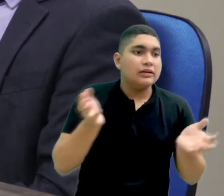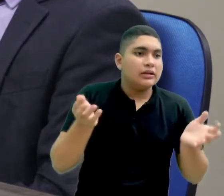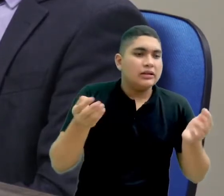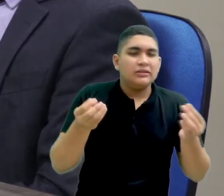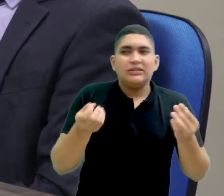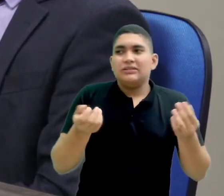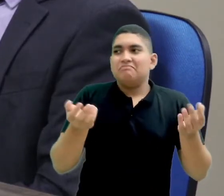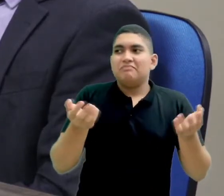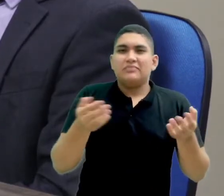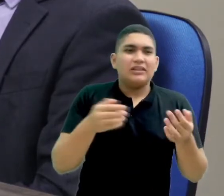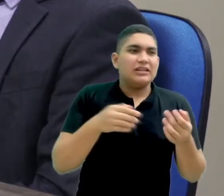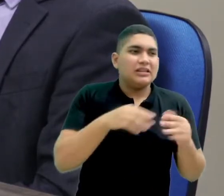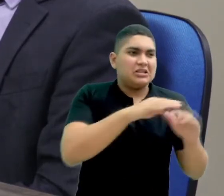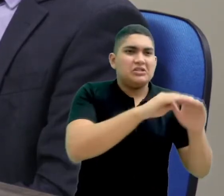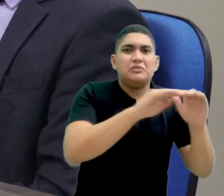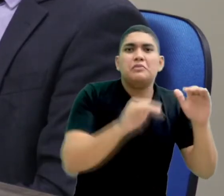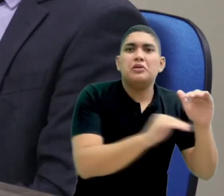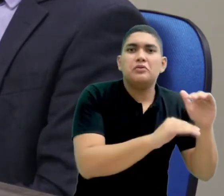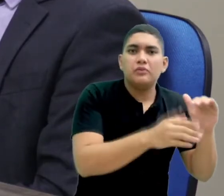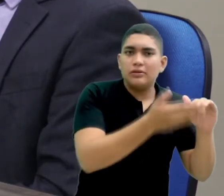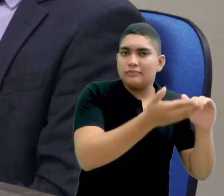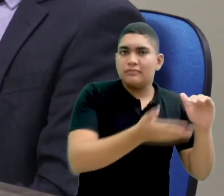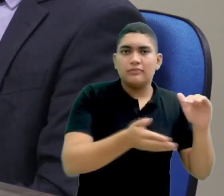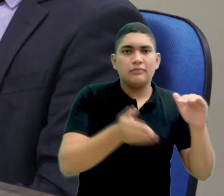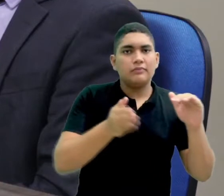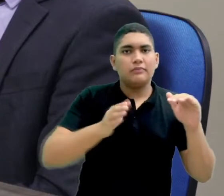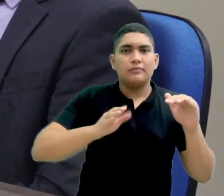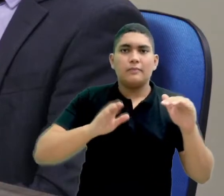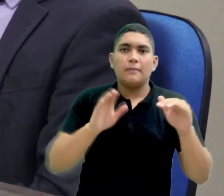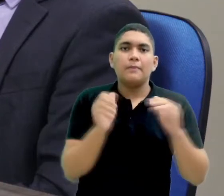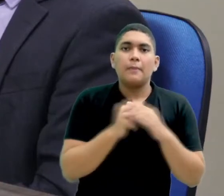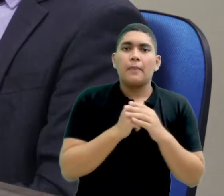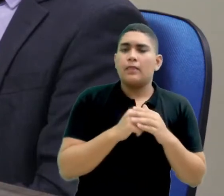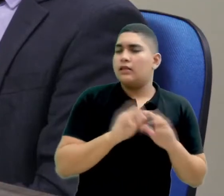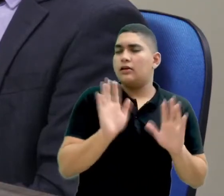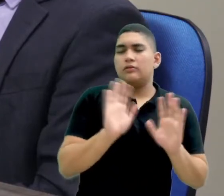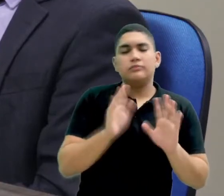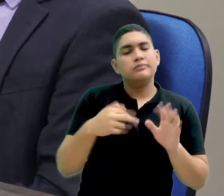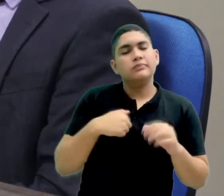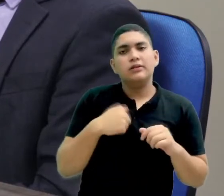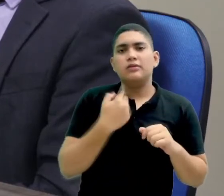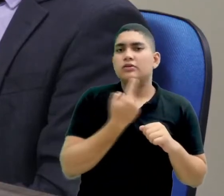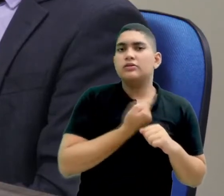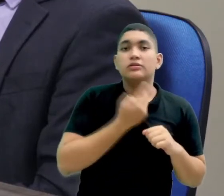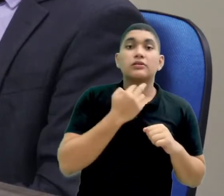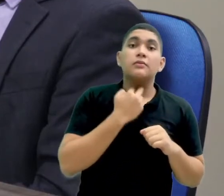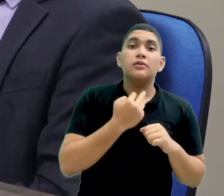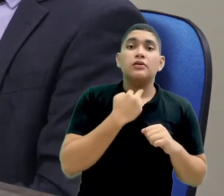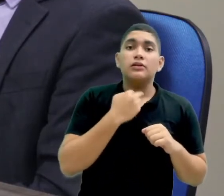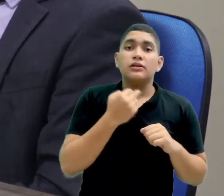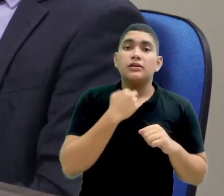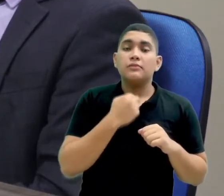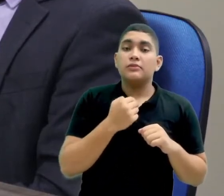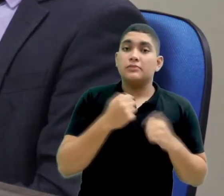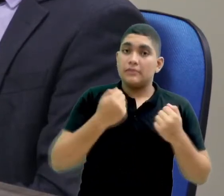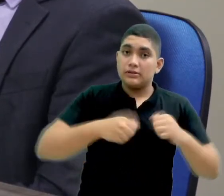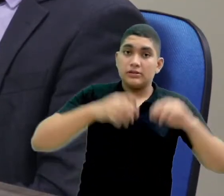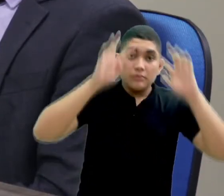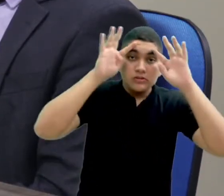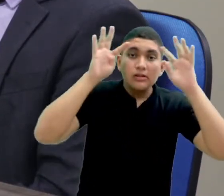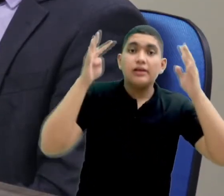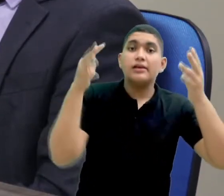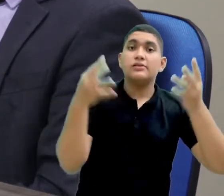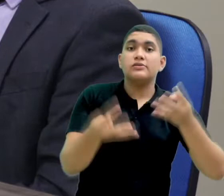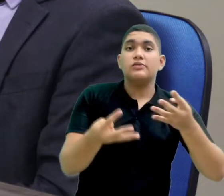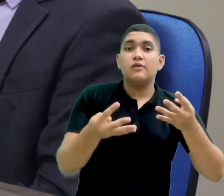situação inferior a nós. Não, nós vamos com maturidade resolver essas questões. Tem